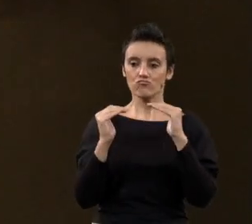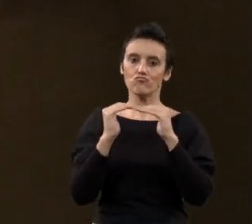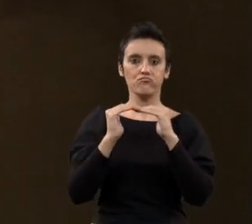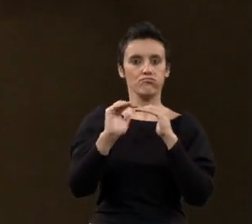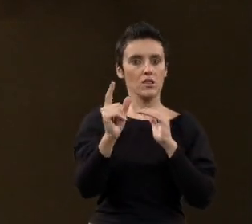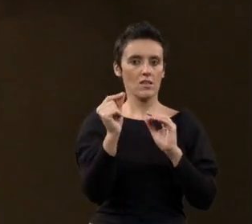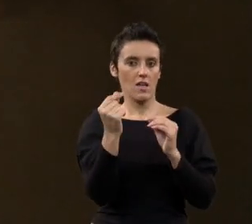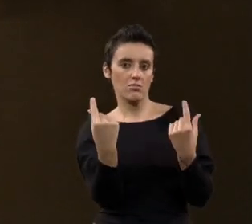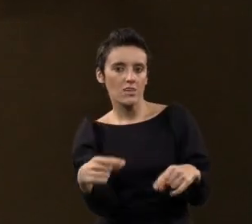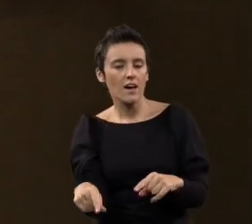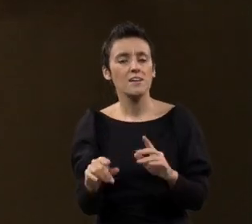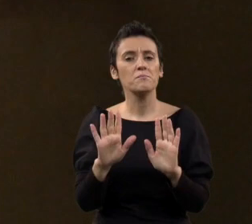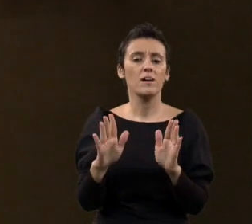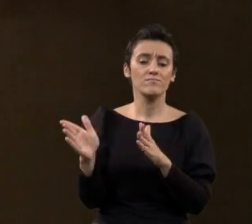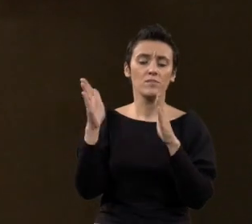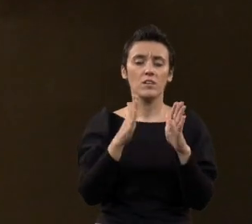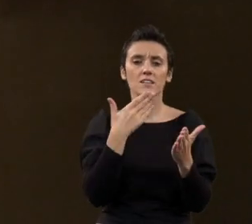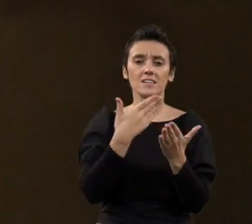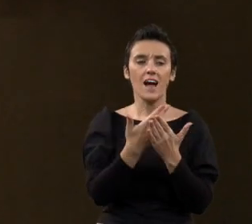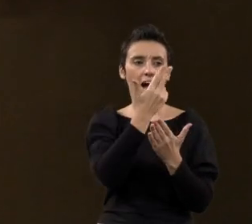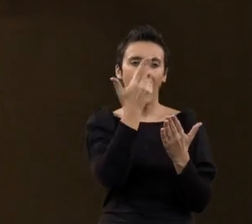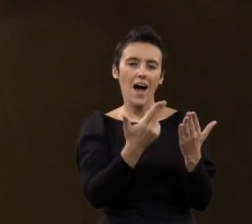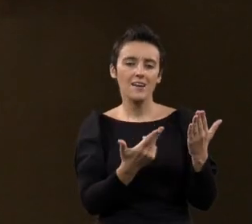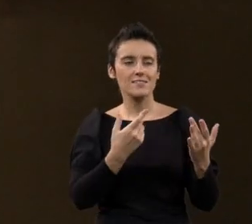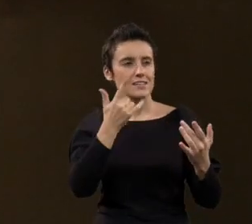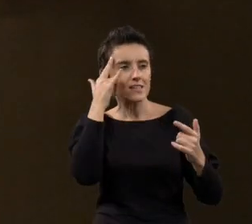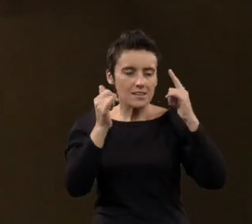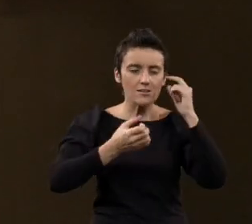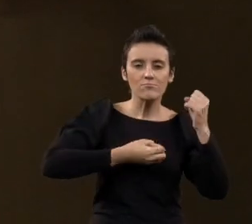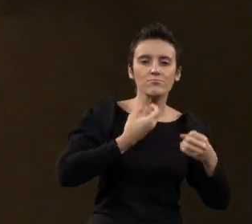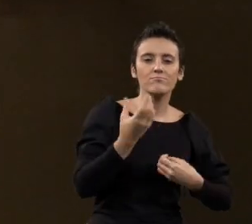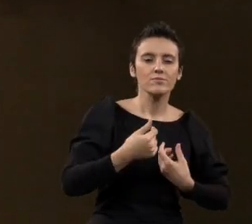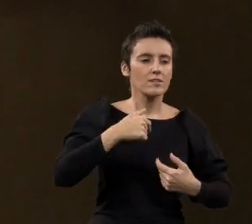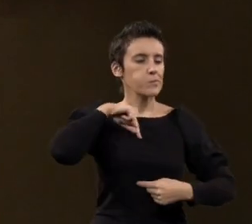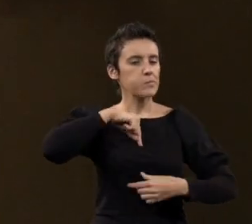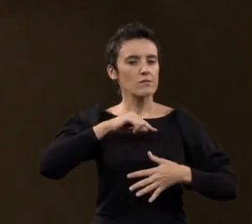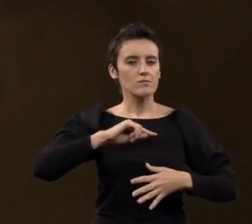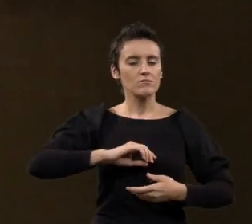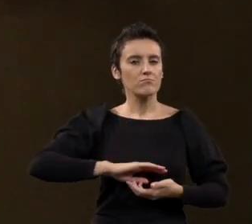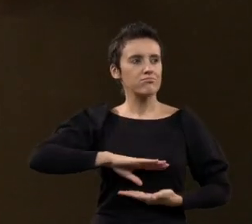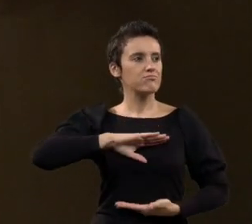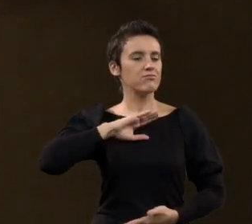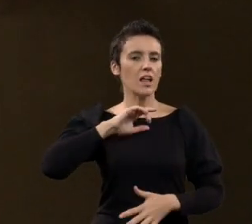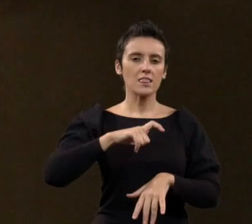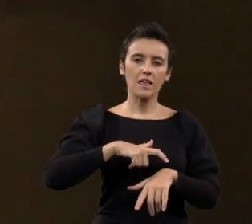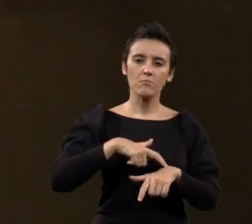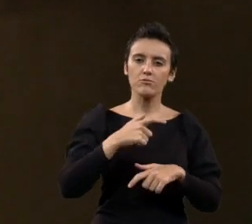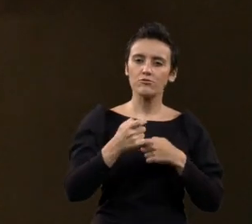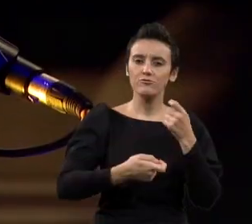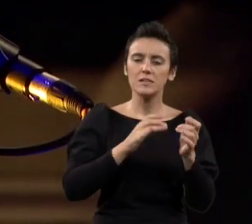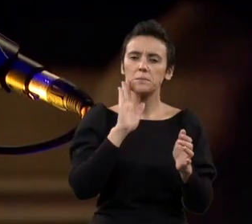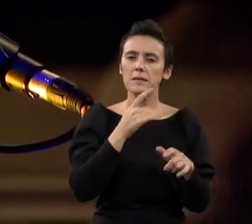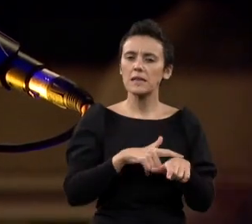é um processo artístico, é um crescimento e uma coisa que se vai fazendo com o tempo que for